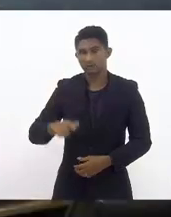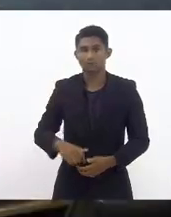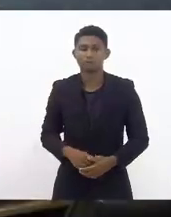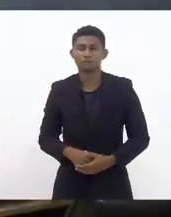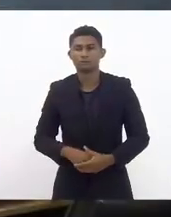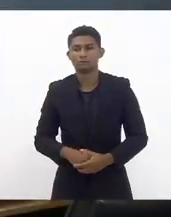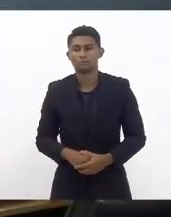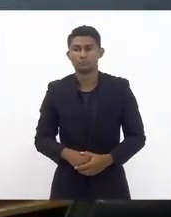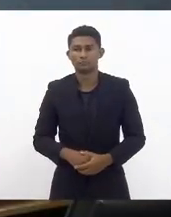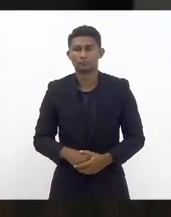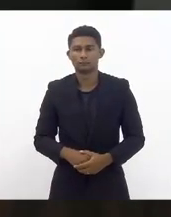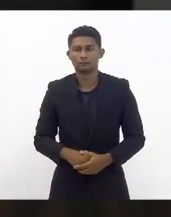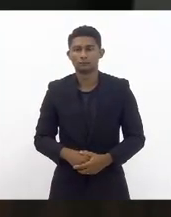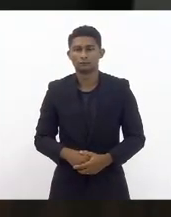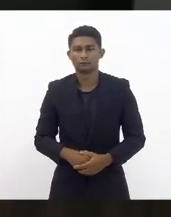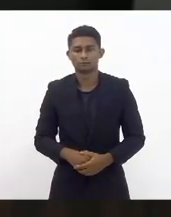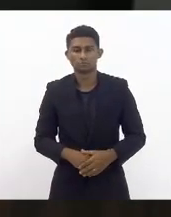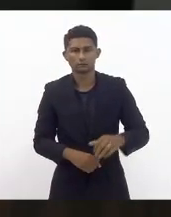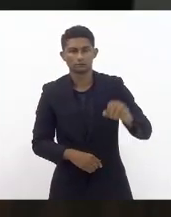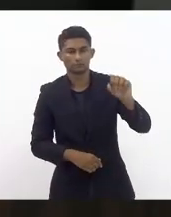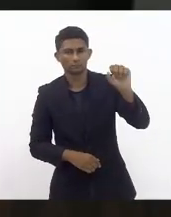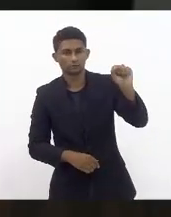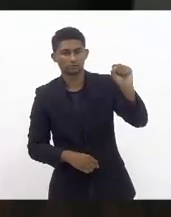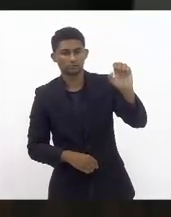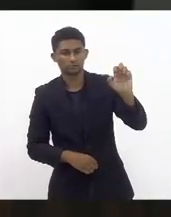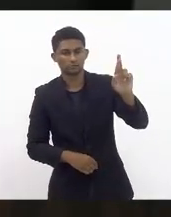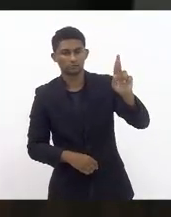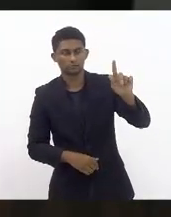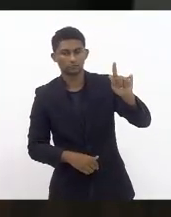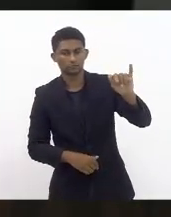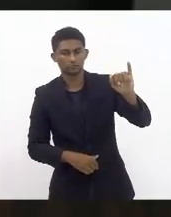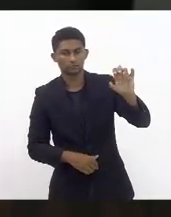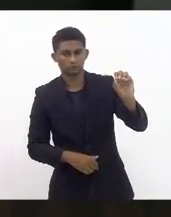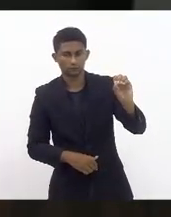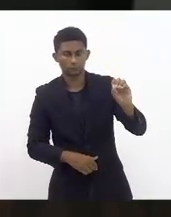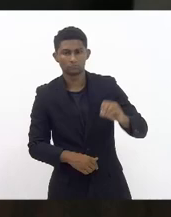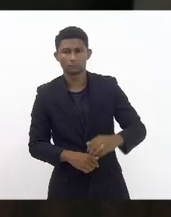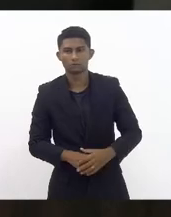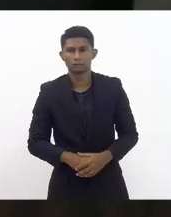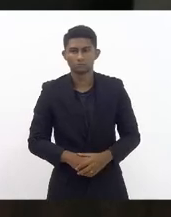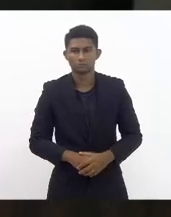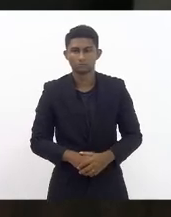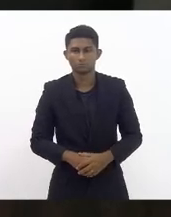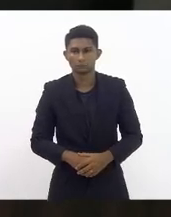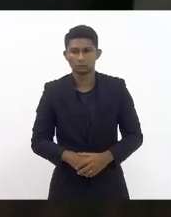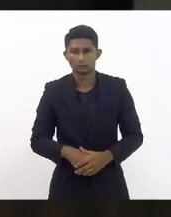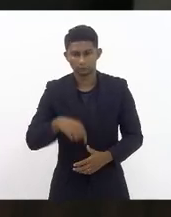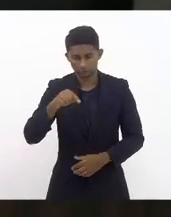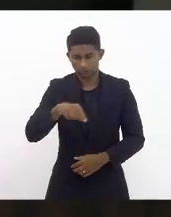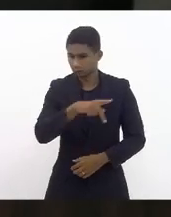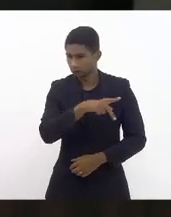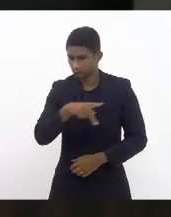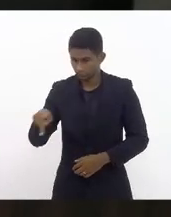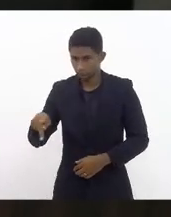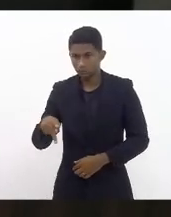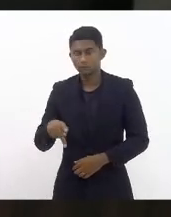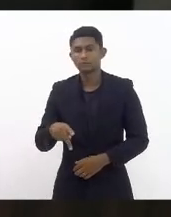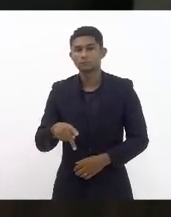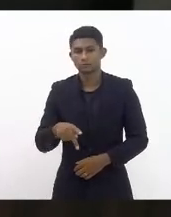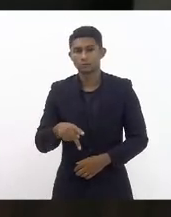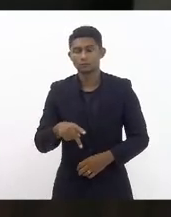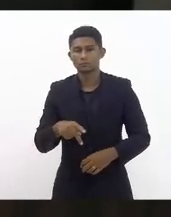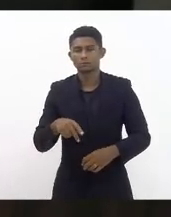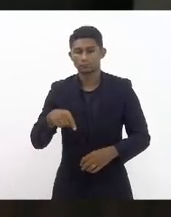Reis. Sérgio Fernandes. Sérgio Fernandes. A presidência proclama